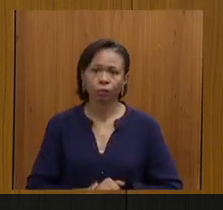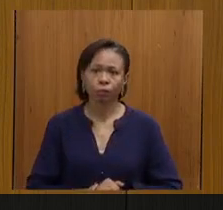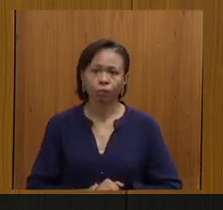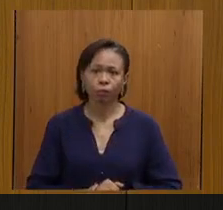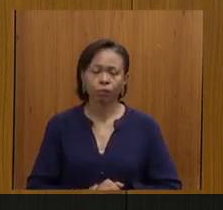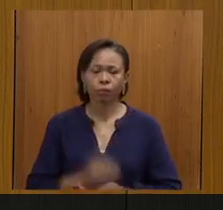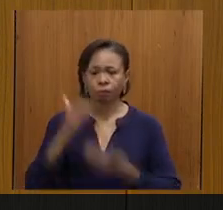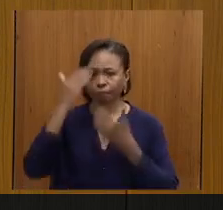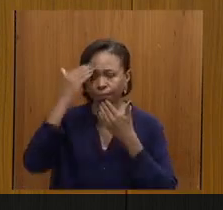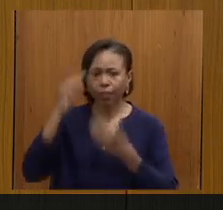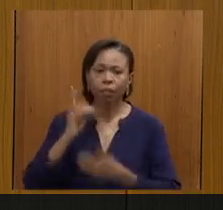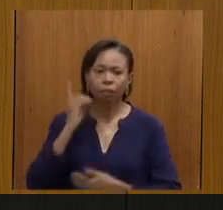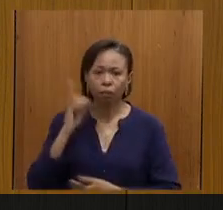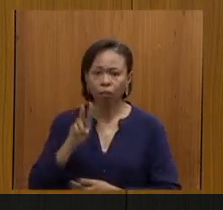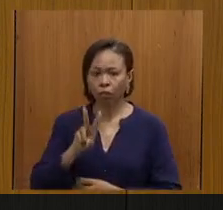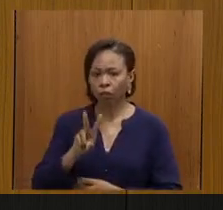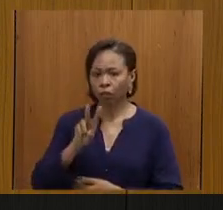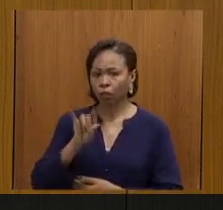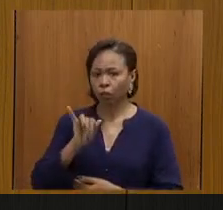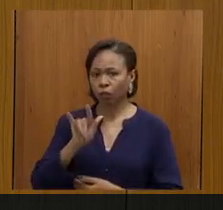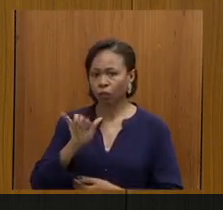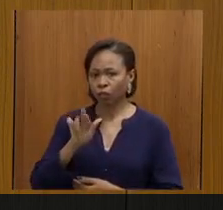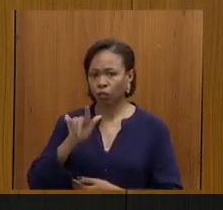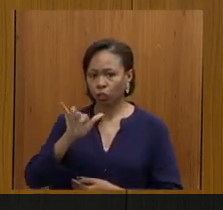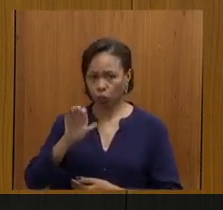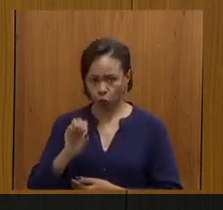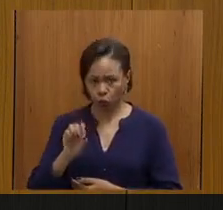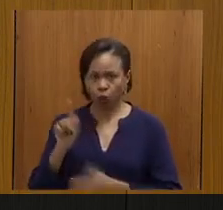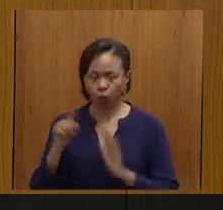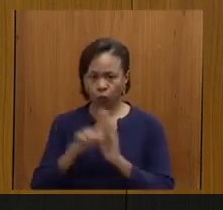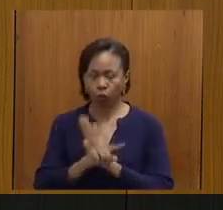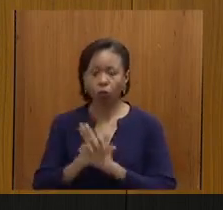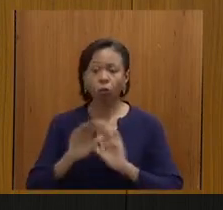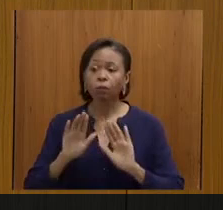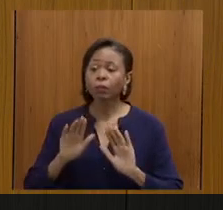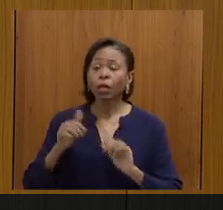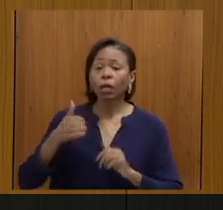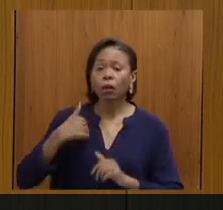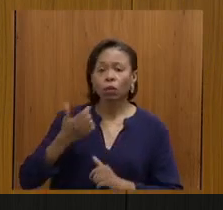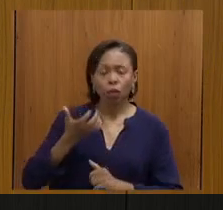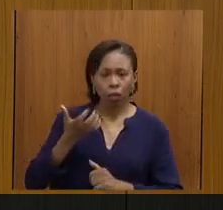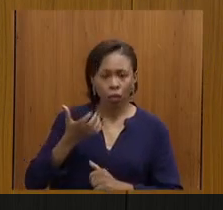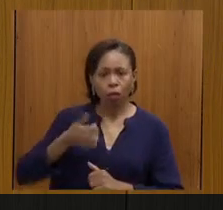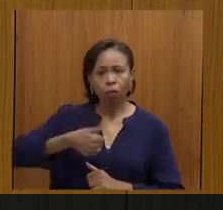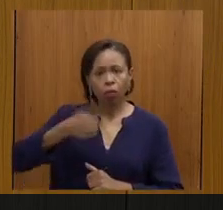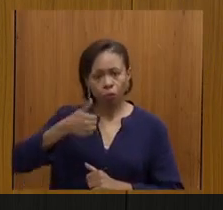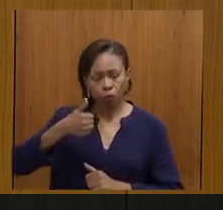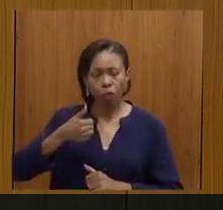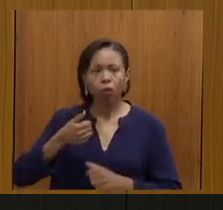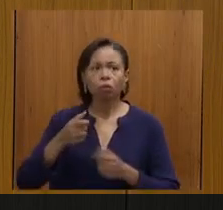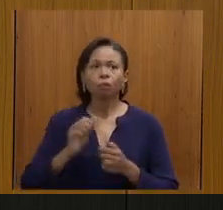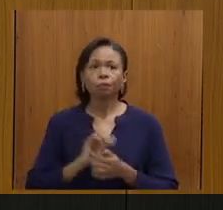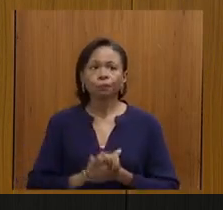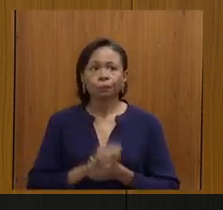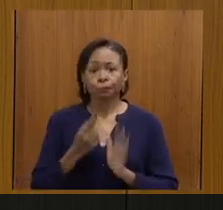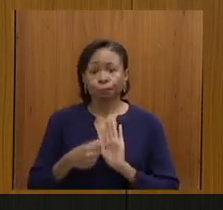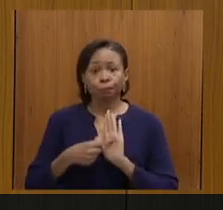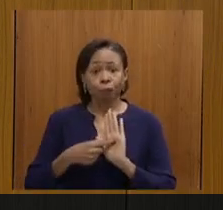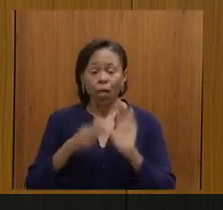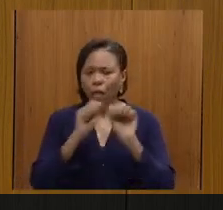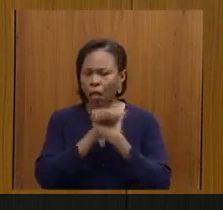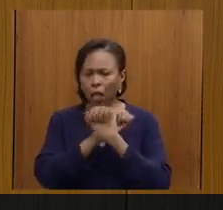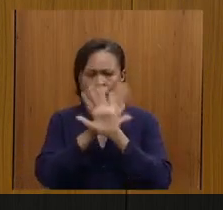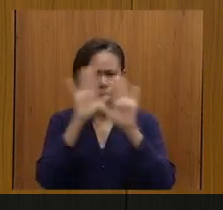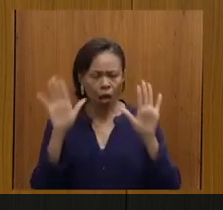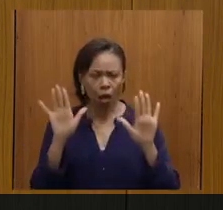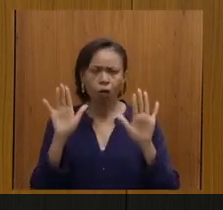Obrigada, deputado Virgílio, pela pergunta. Eu queria só começar assim, colocando de forma muito transparente